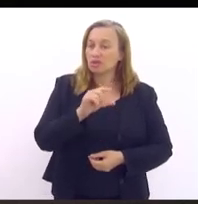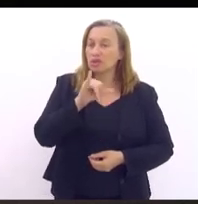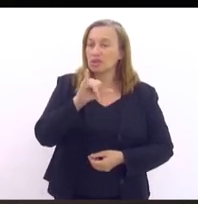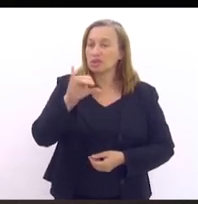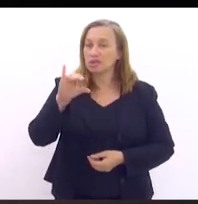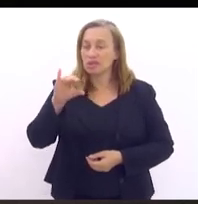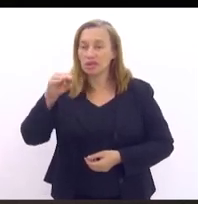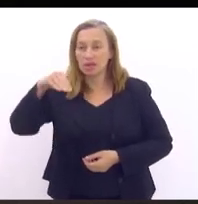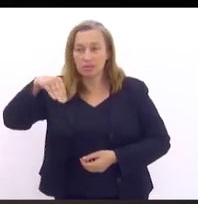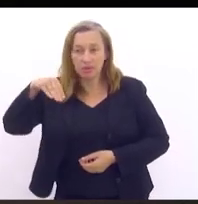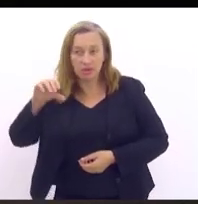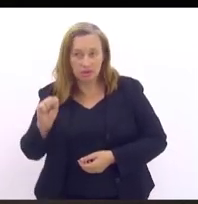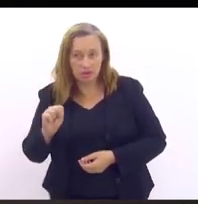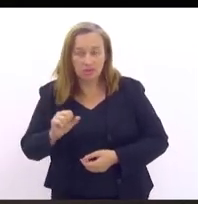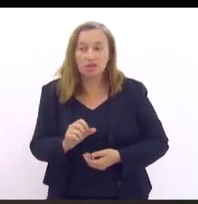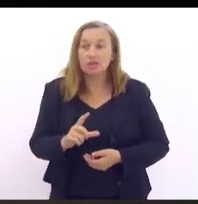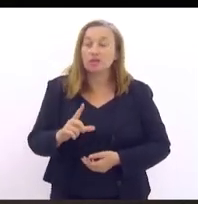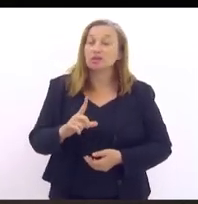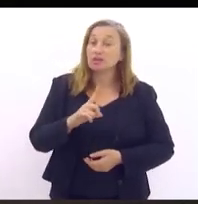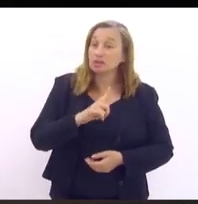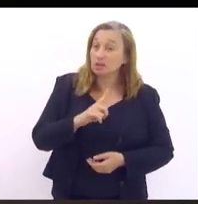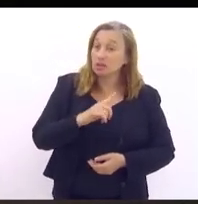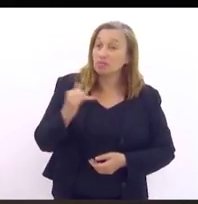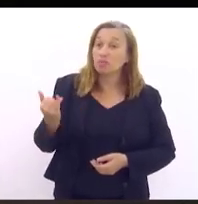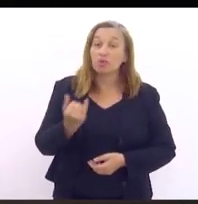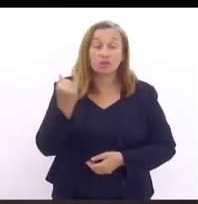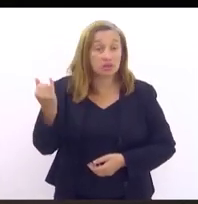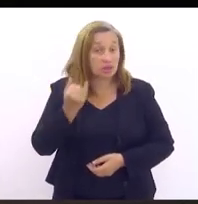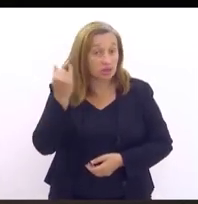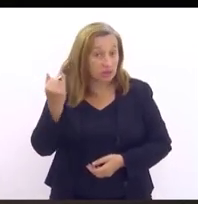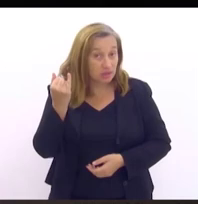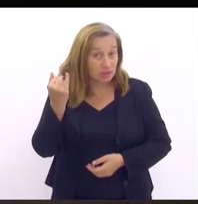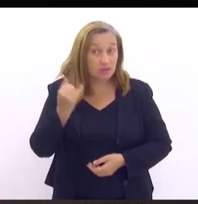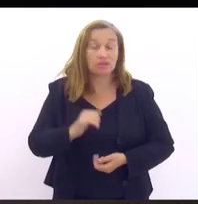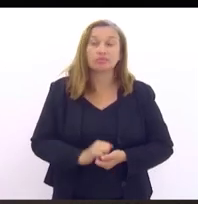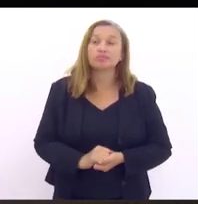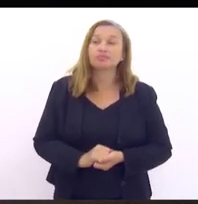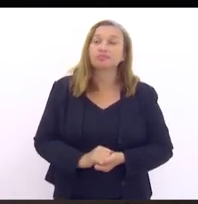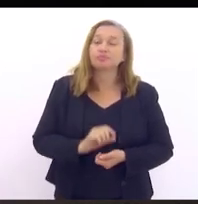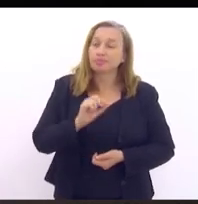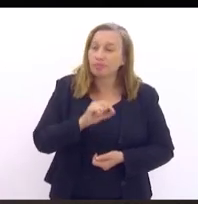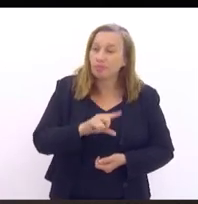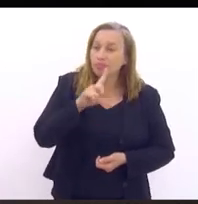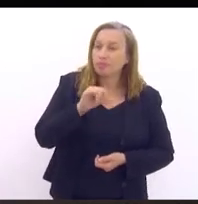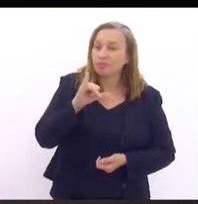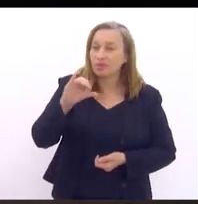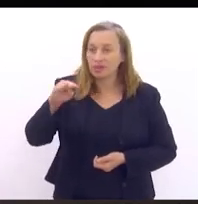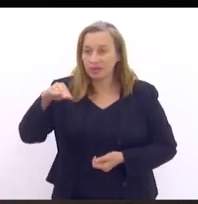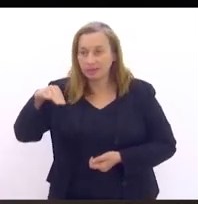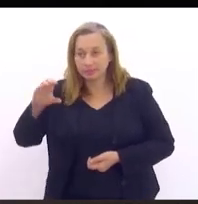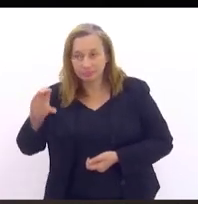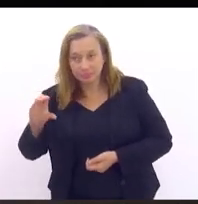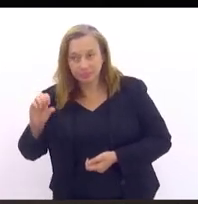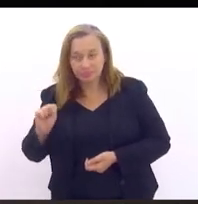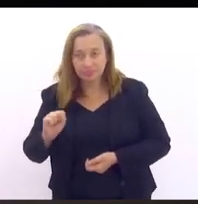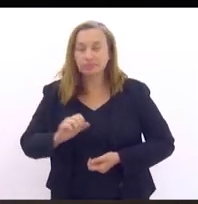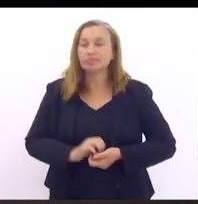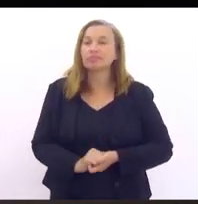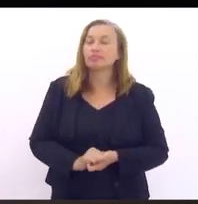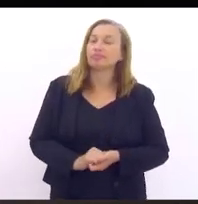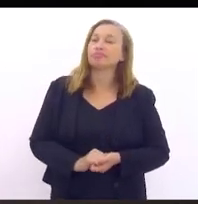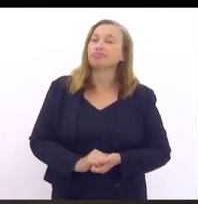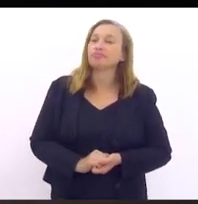ICMS, que tem relevância. Ele fala que esse aumento da alíquota de ICMS tem